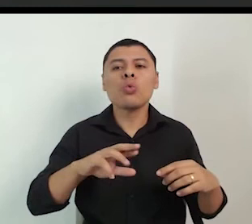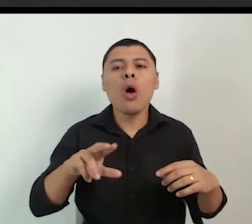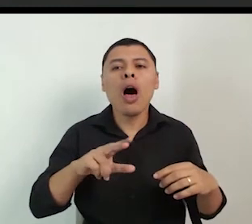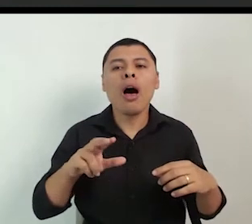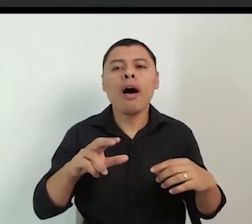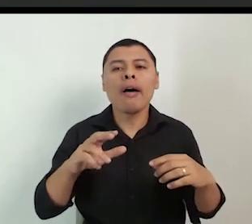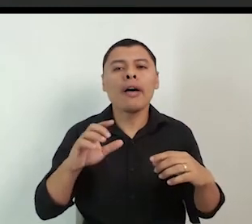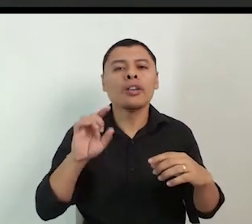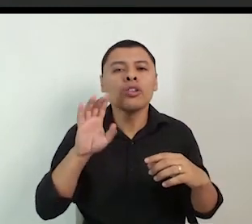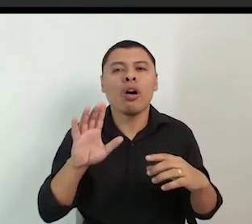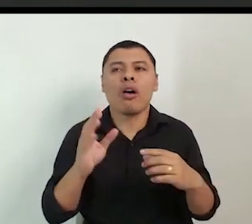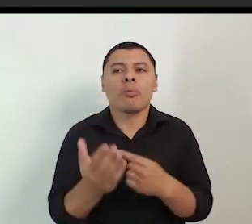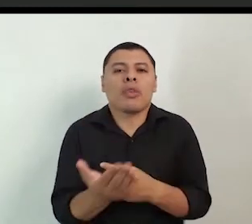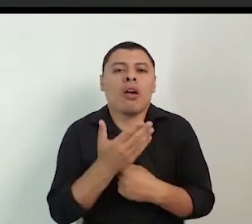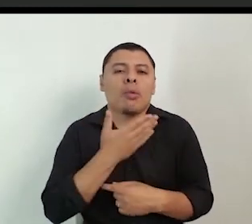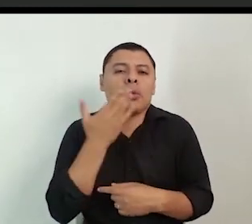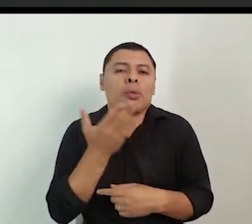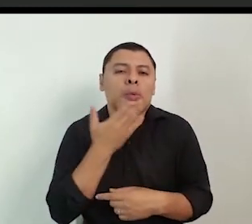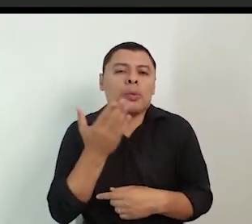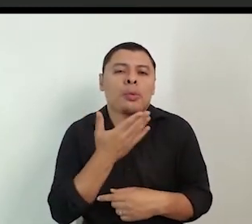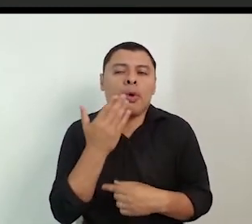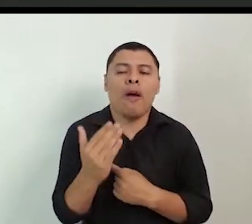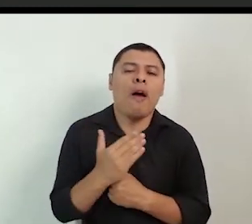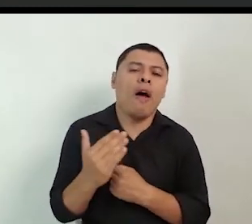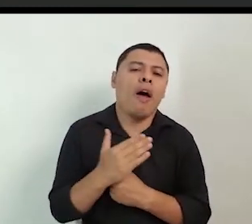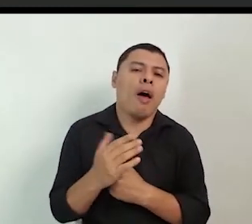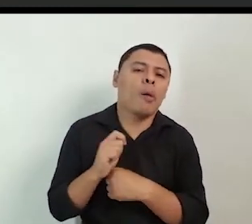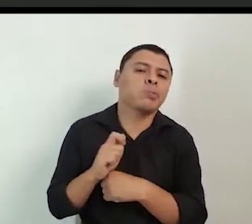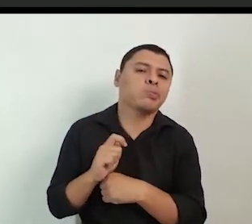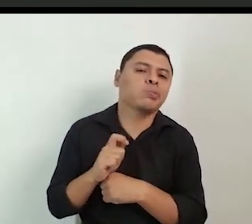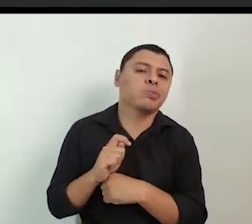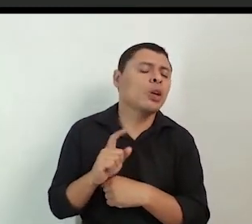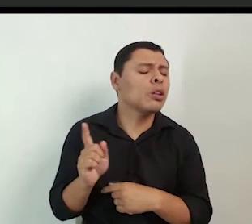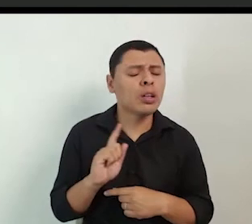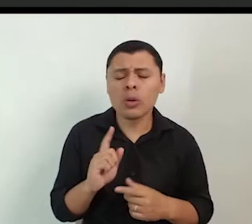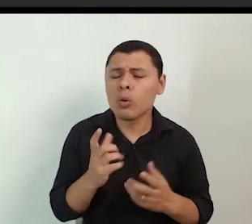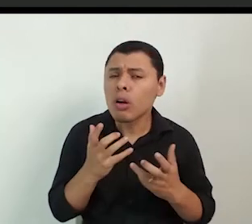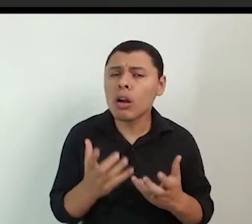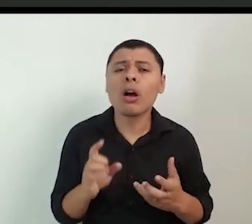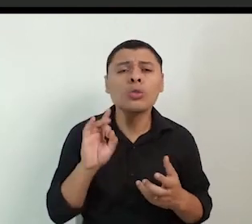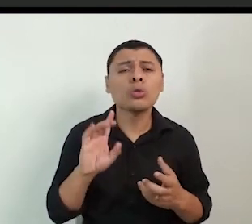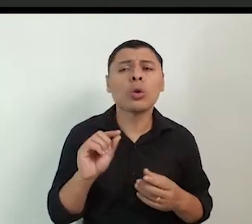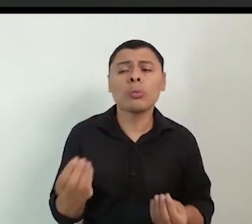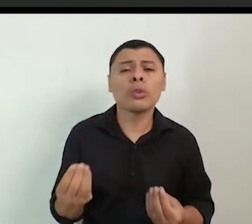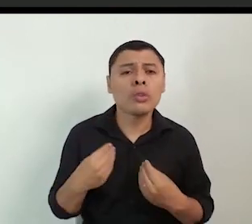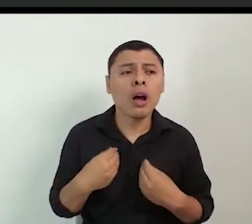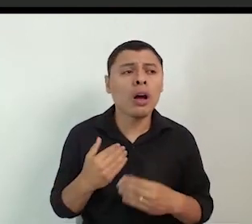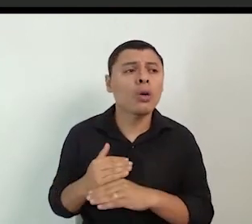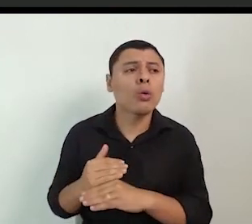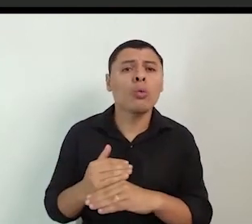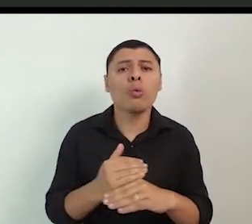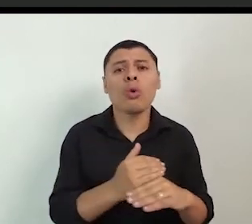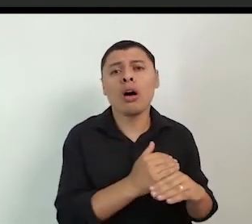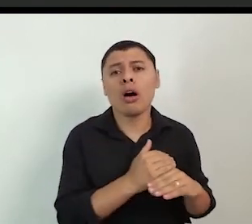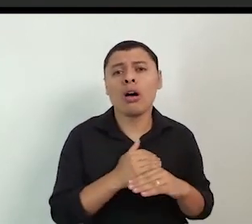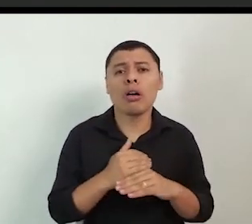facilidades. A gente não quer mamão com açúcar. A gente só quer igualdade de condições. Todas essas reflexões feitas aqui são